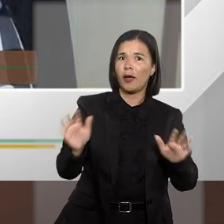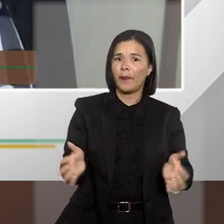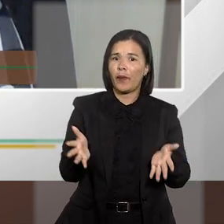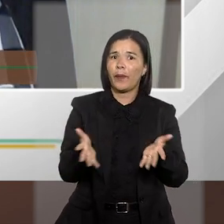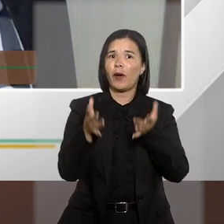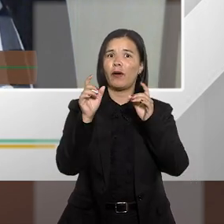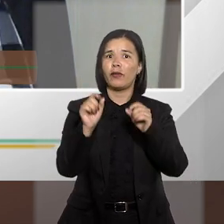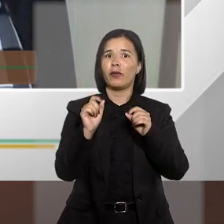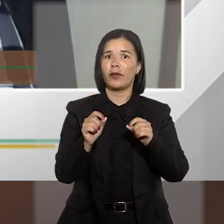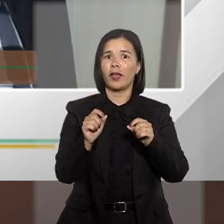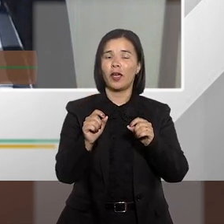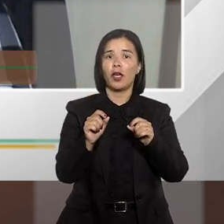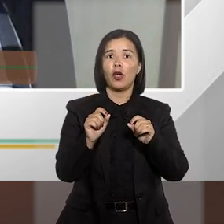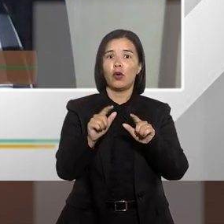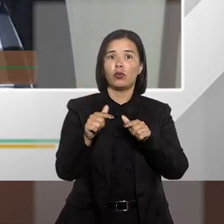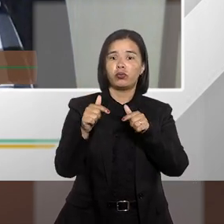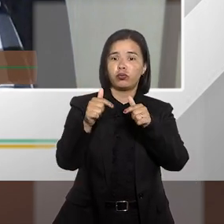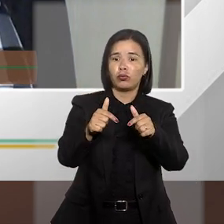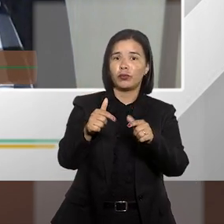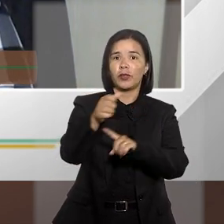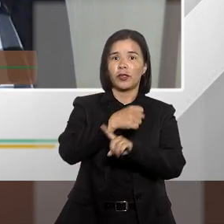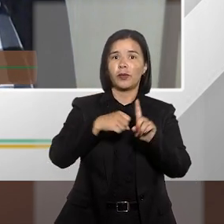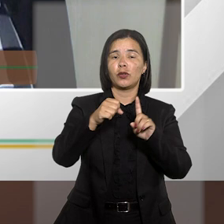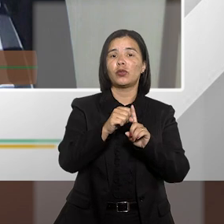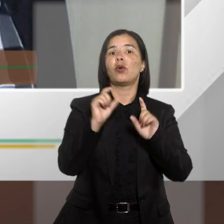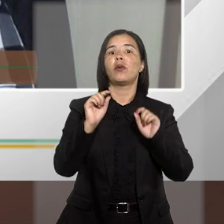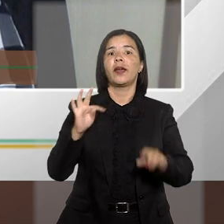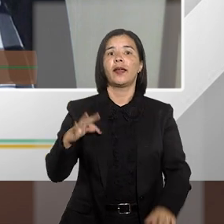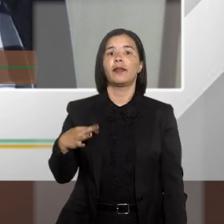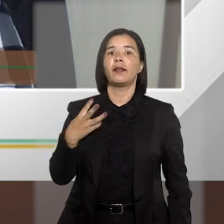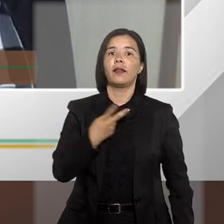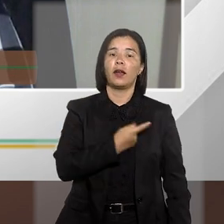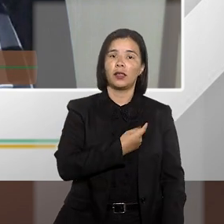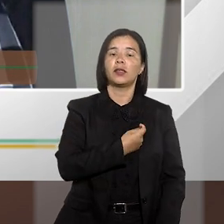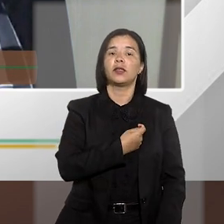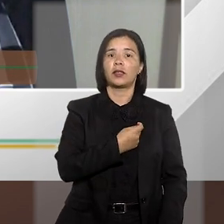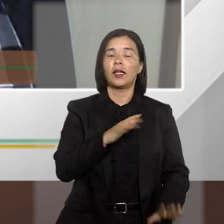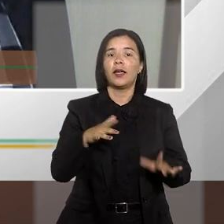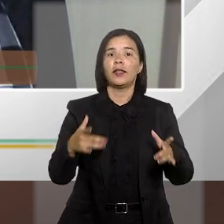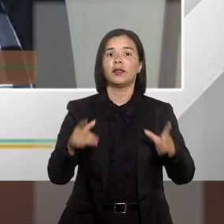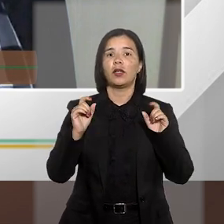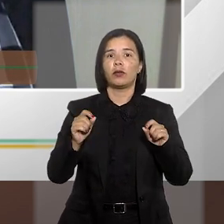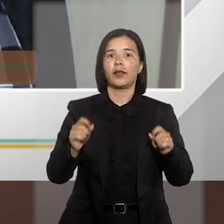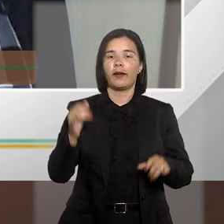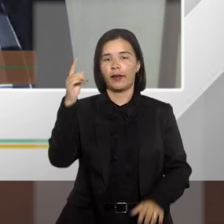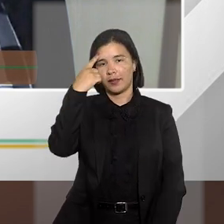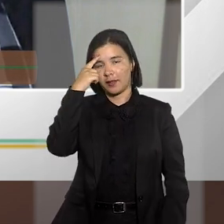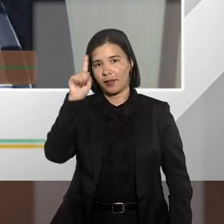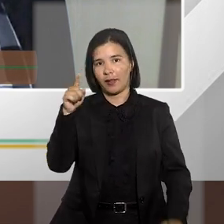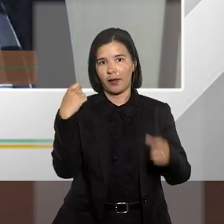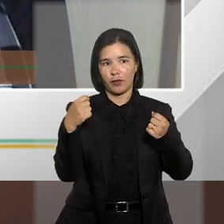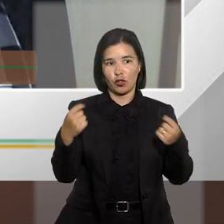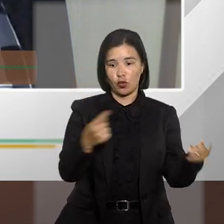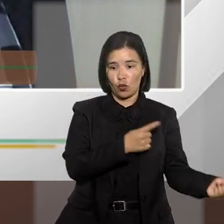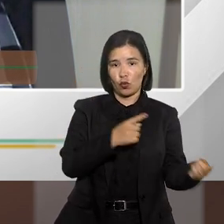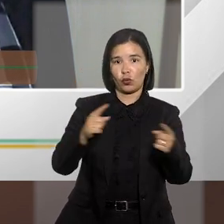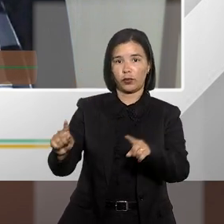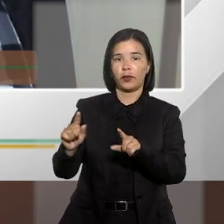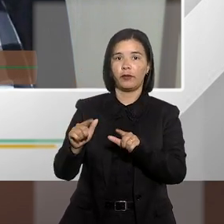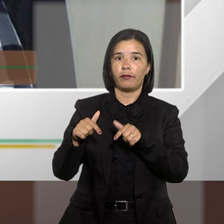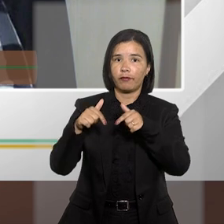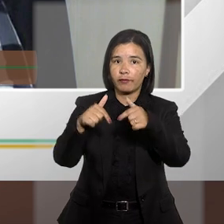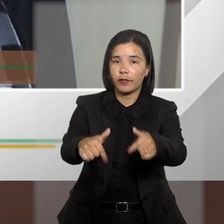na verdade, um extermínio, principalmente das pessoas trans e travestis. Então, essa ideia de que eu preciso combater algo, de que eu preciso